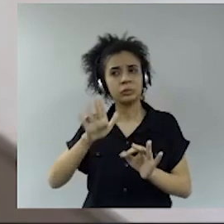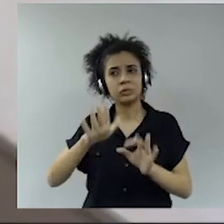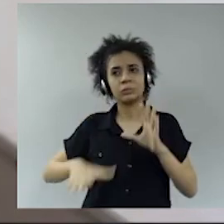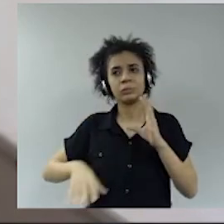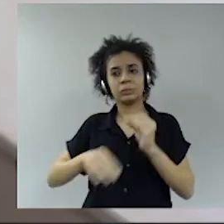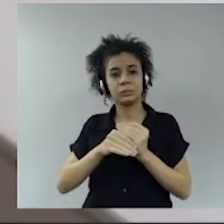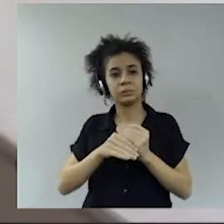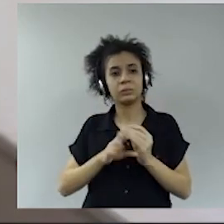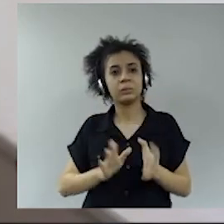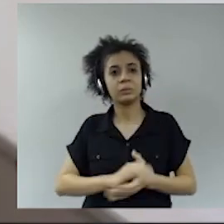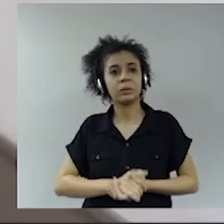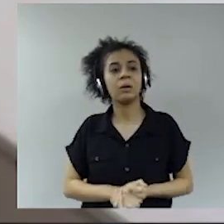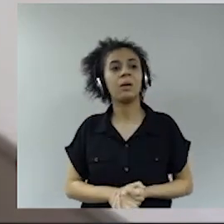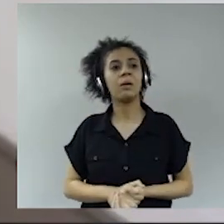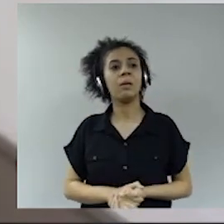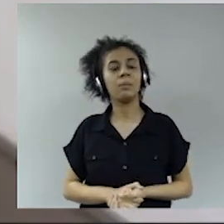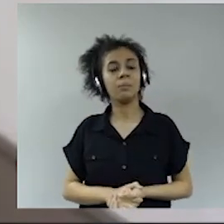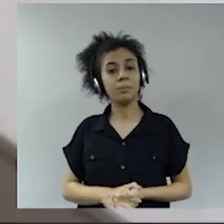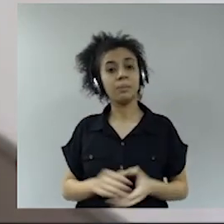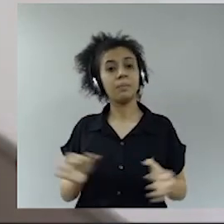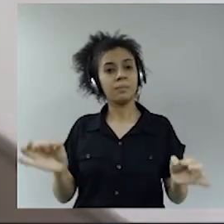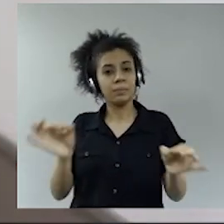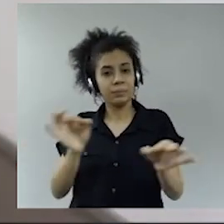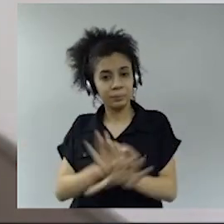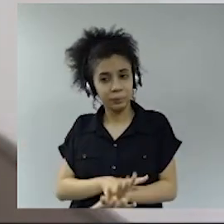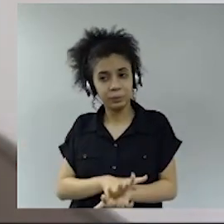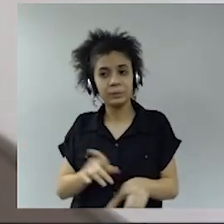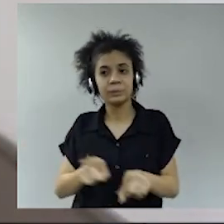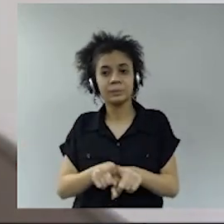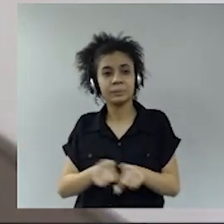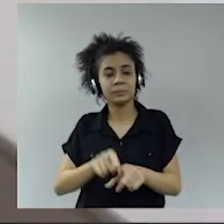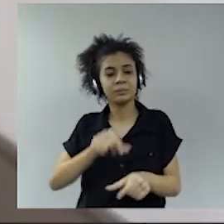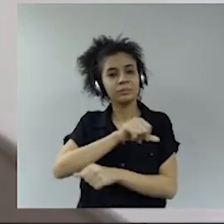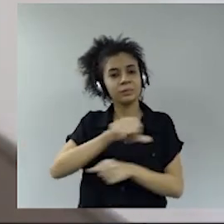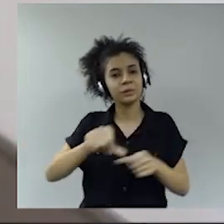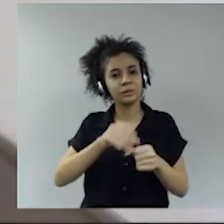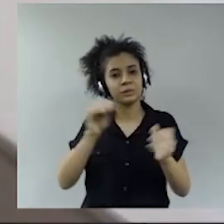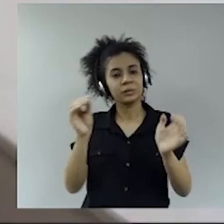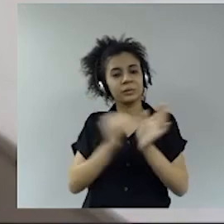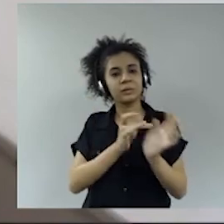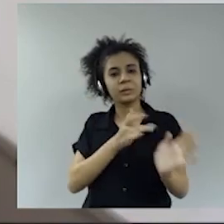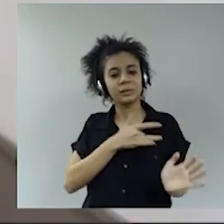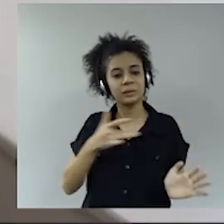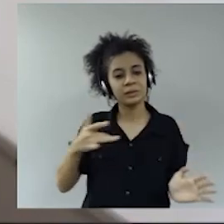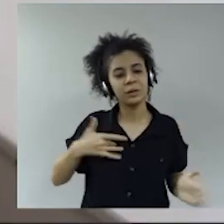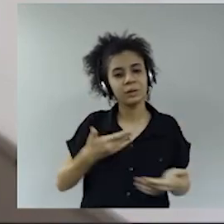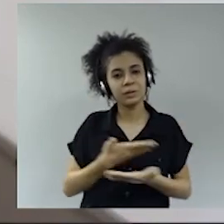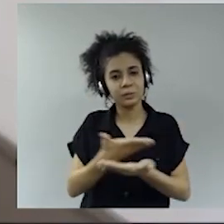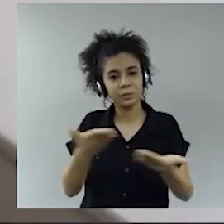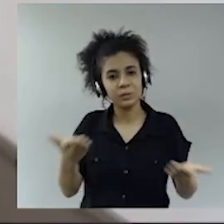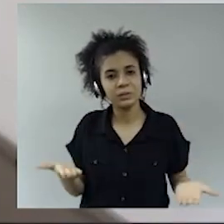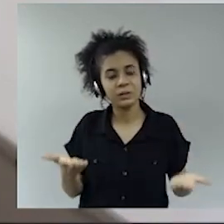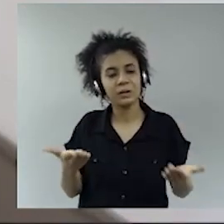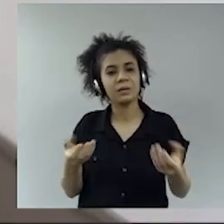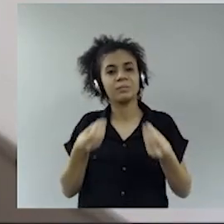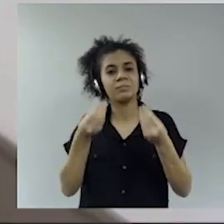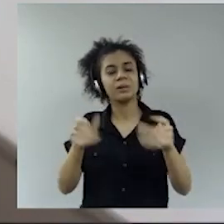existiu. Por fim, queria renovar os votos de saúde para Vossas Excelências